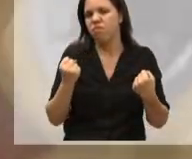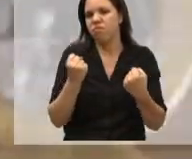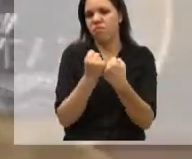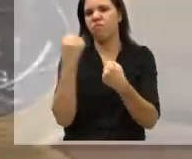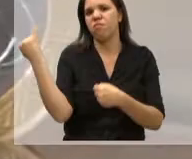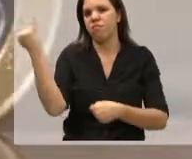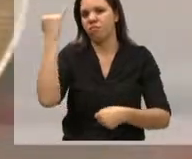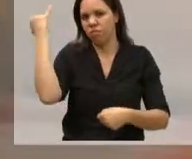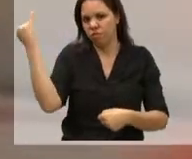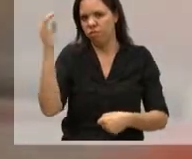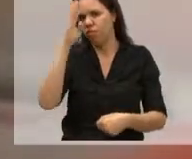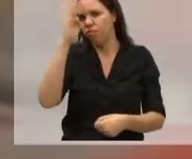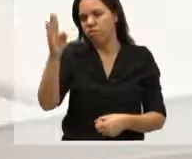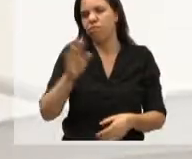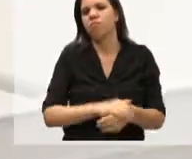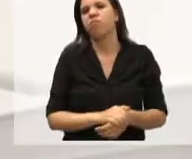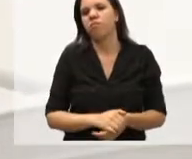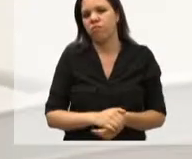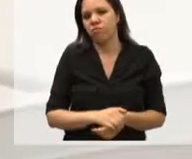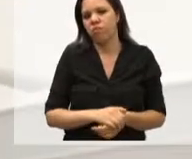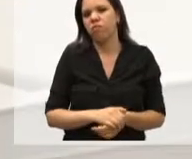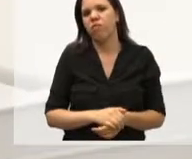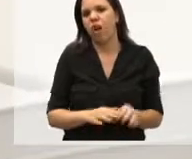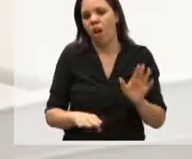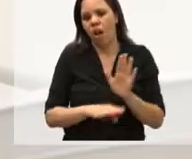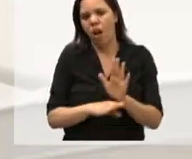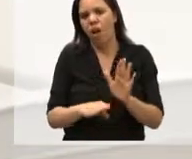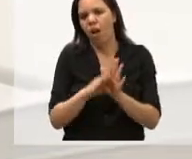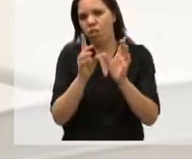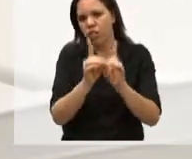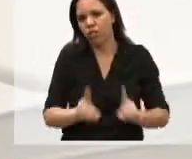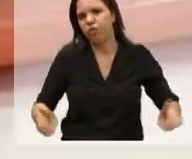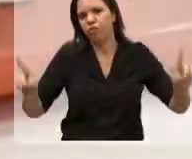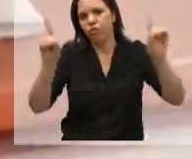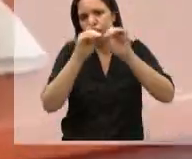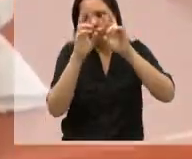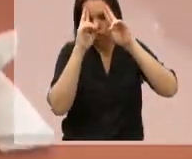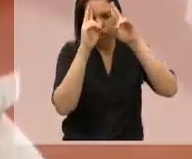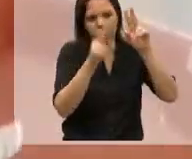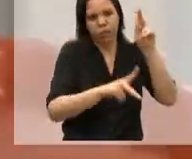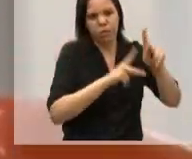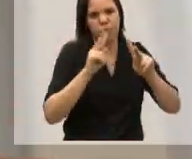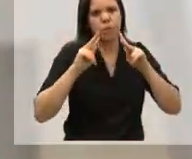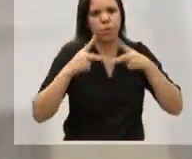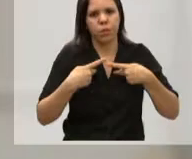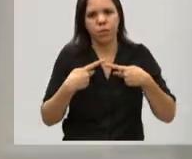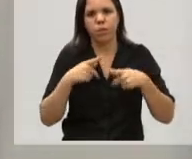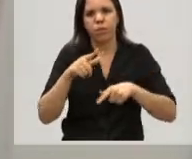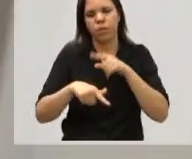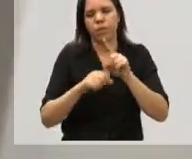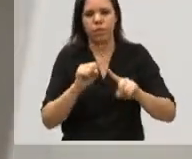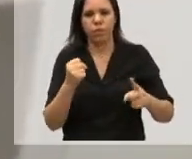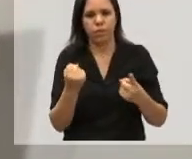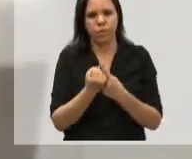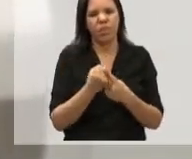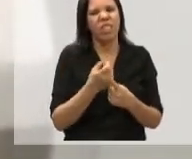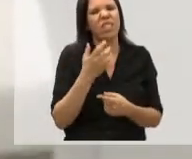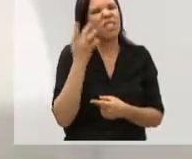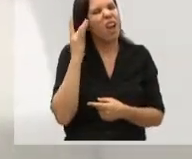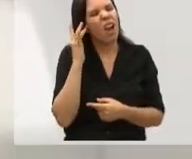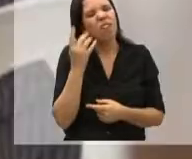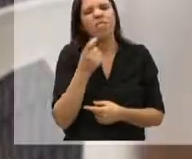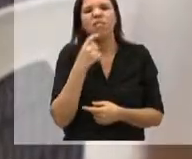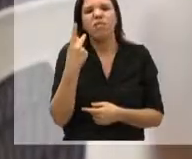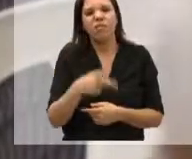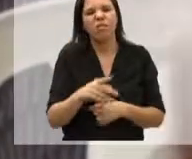uma importância fundamental no resgate da dignidade humana. Esses trabalhos sociais, Campinas ainda é carente? Precisa